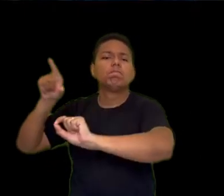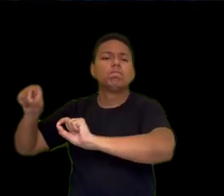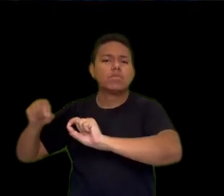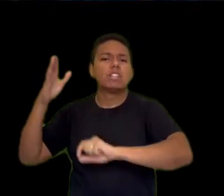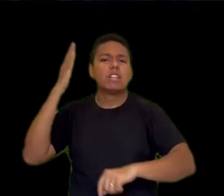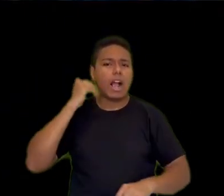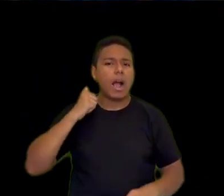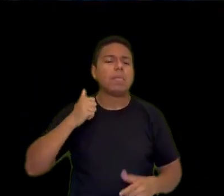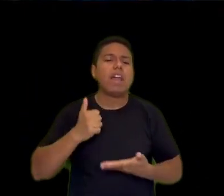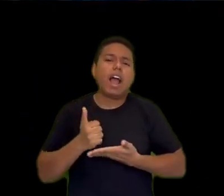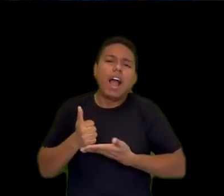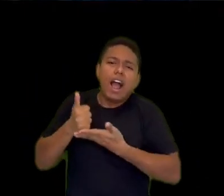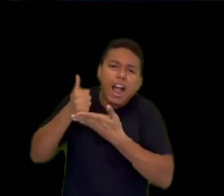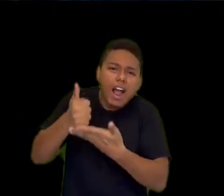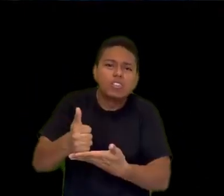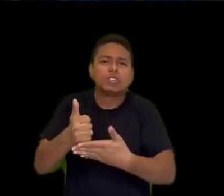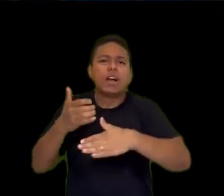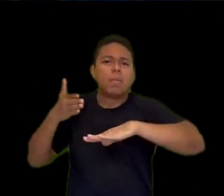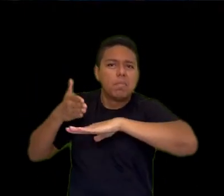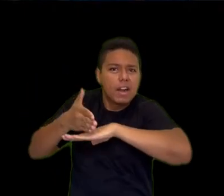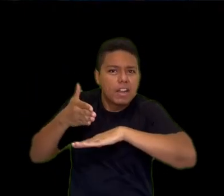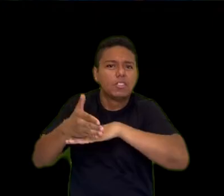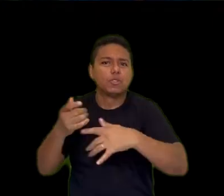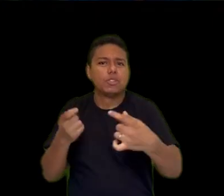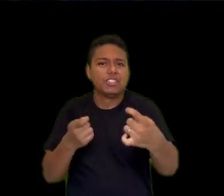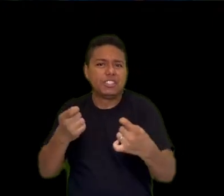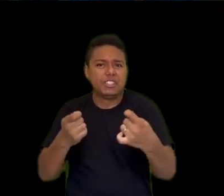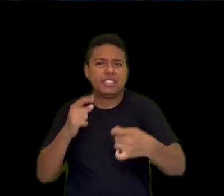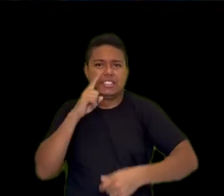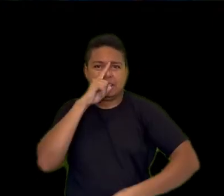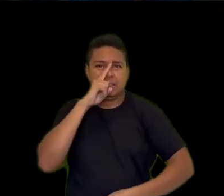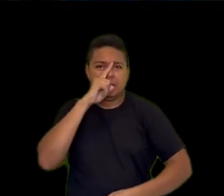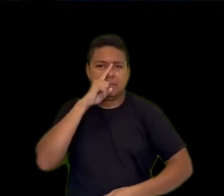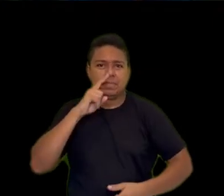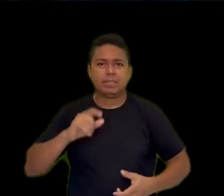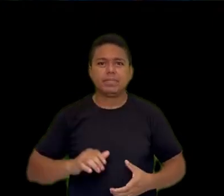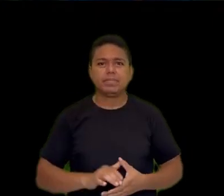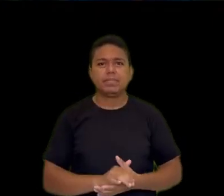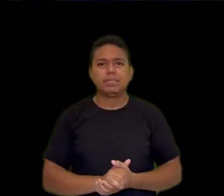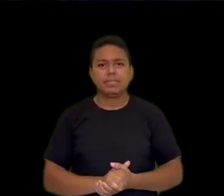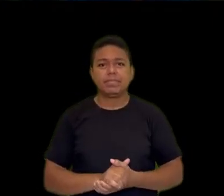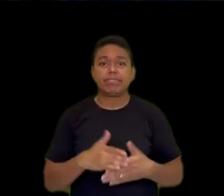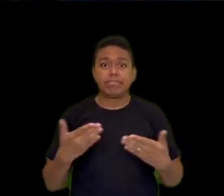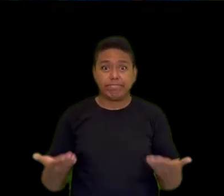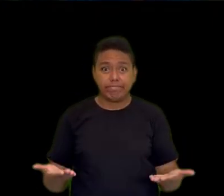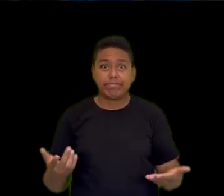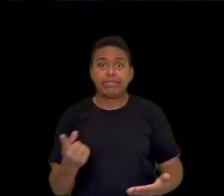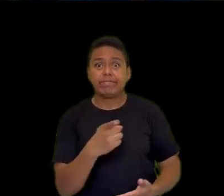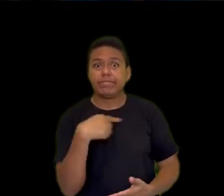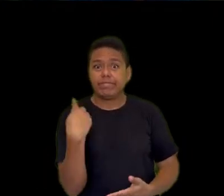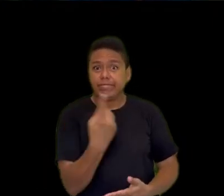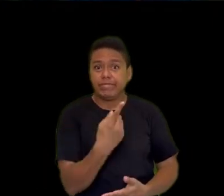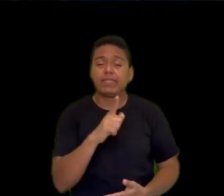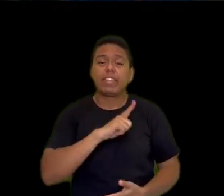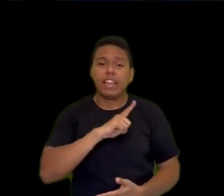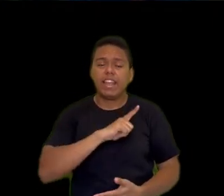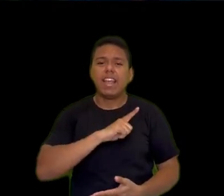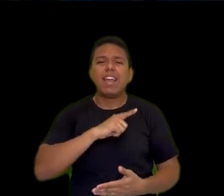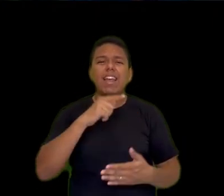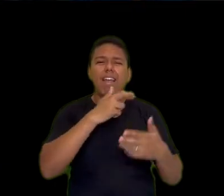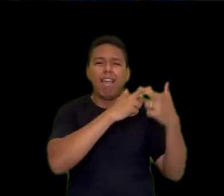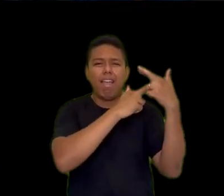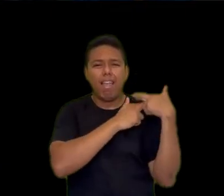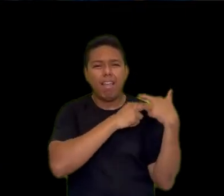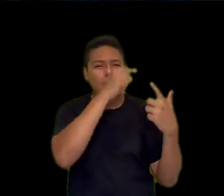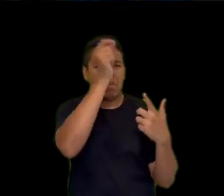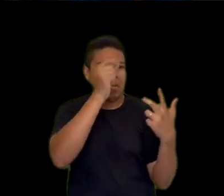risco. E para exercer todas essas atribuições que a gente está falando, a gente conta com um